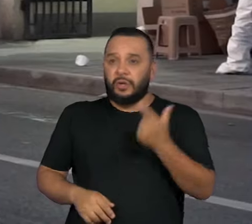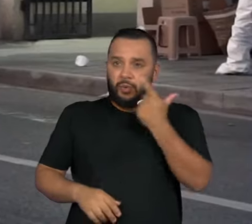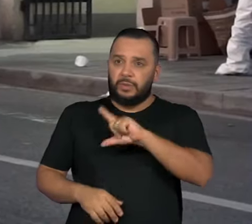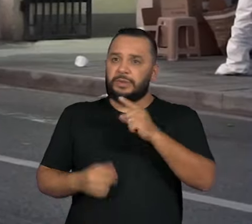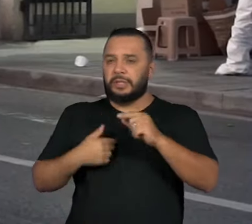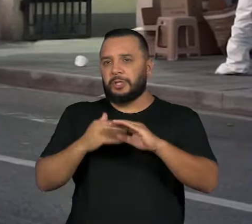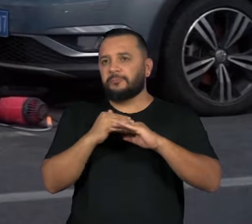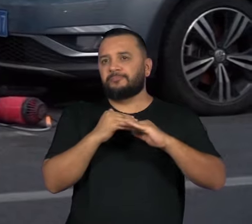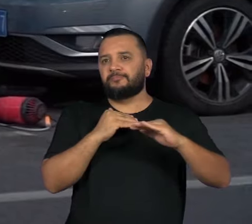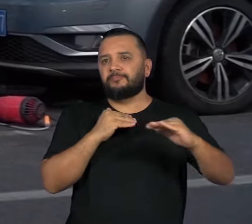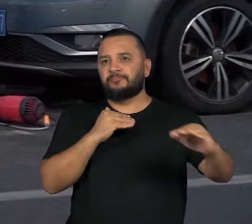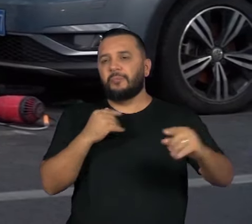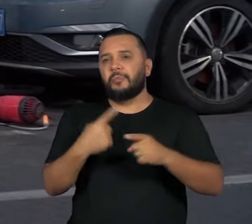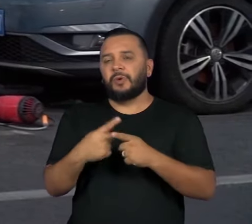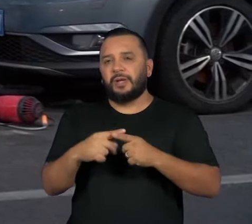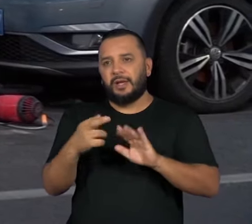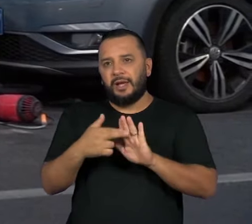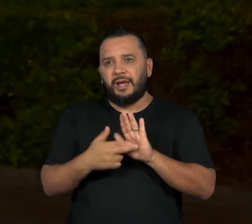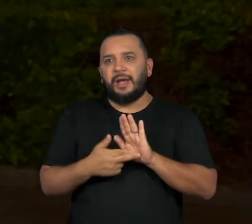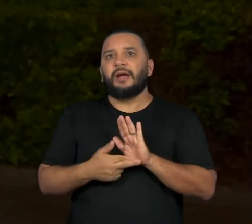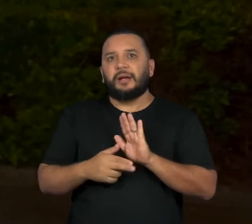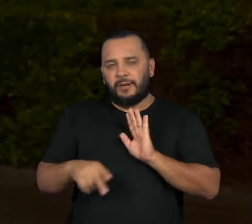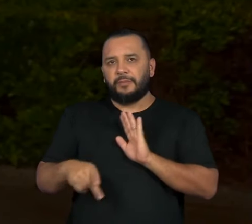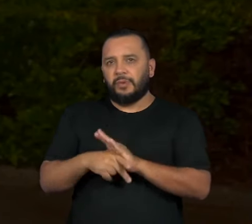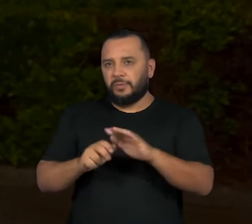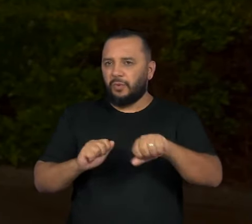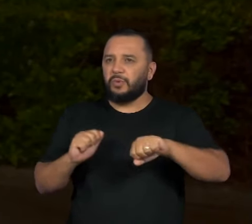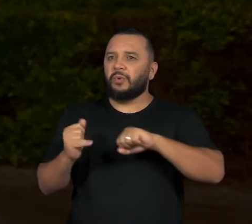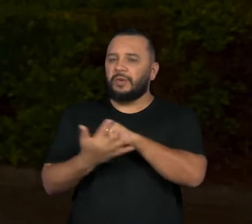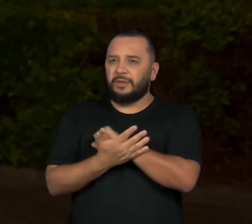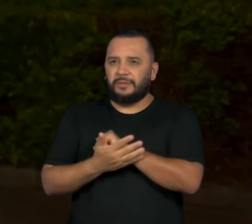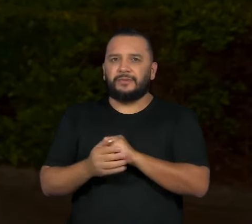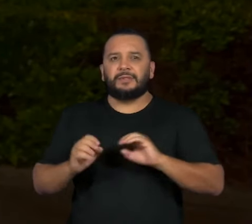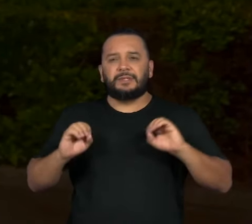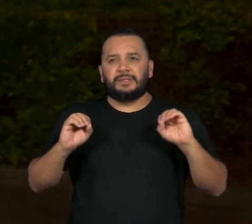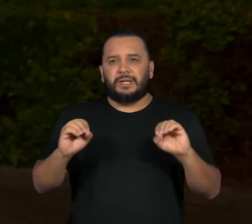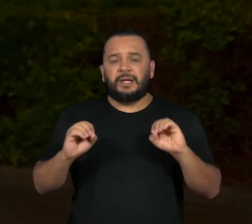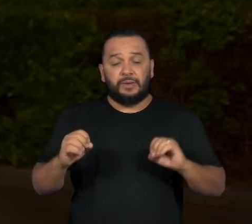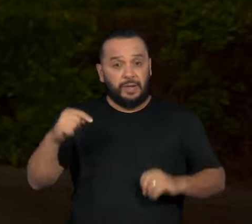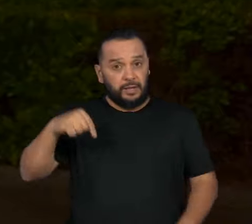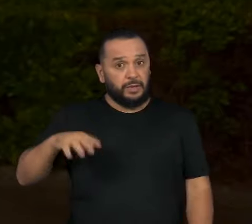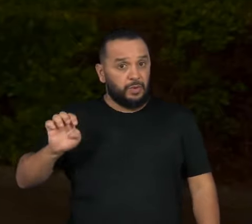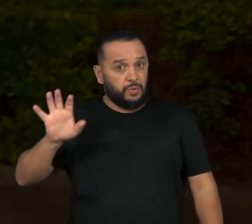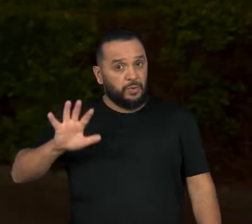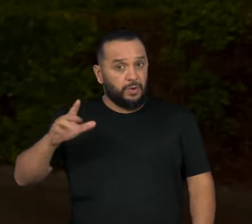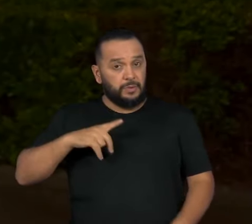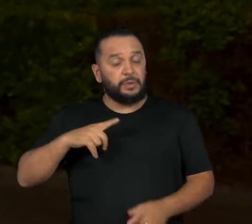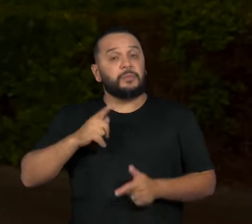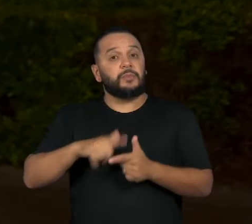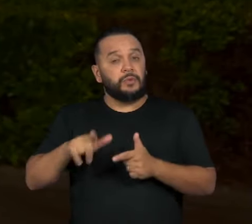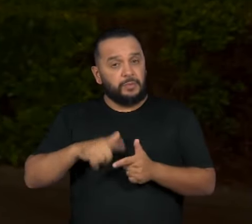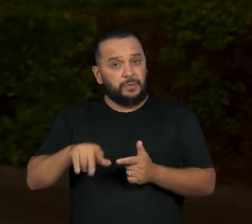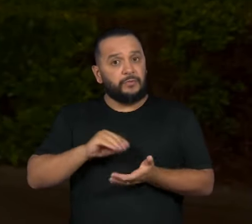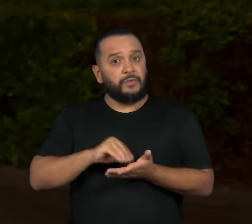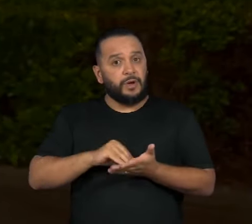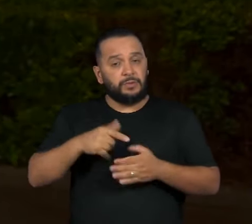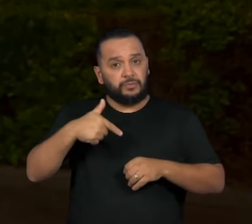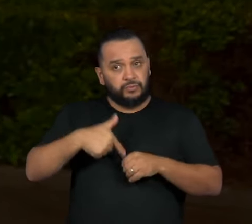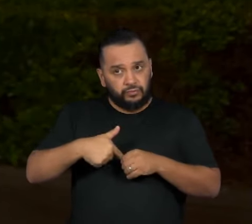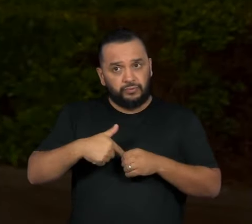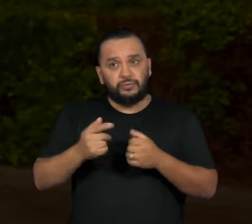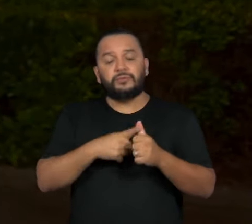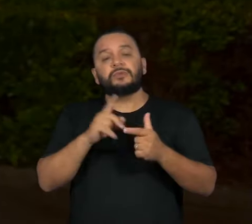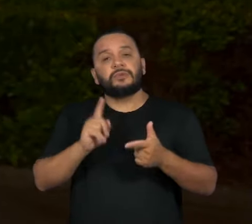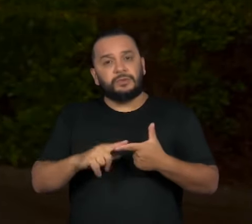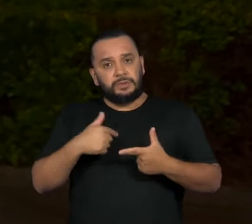emissões devido às regras rígidas da Covid-0. Já aqui na Europa, mesmo com os problemas no fornecimento de petróleo e gás natural por conta da guerra